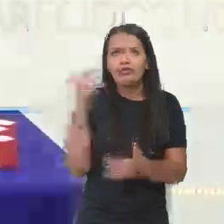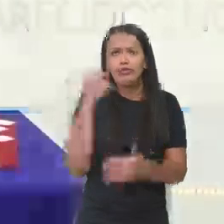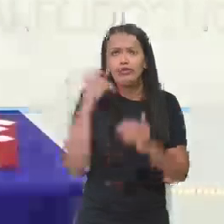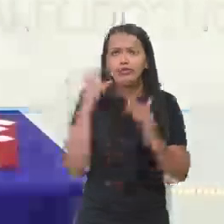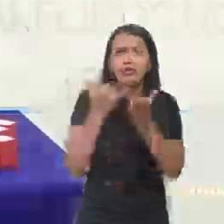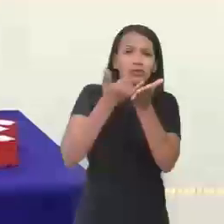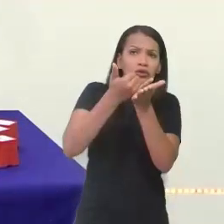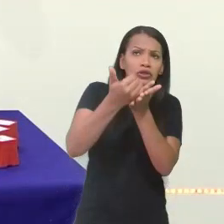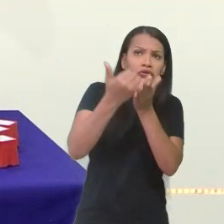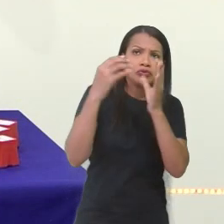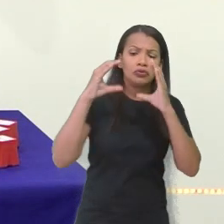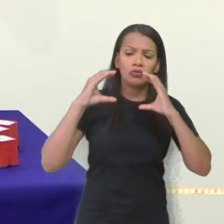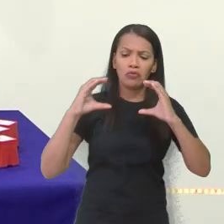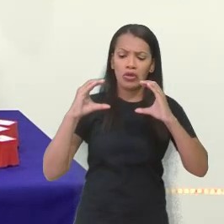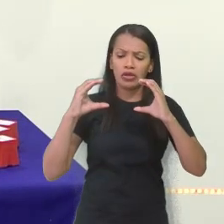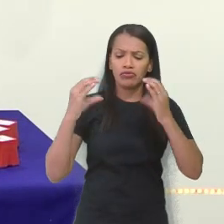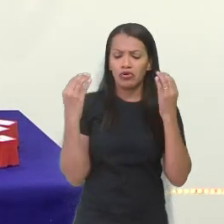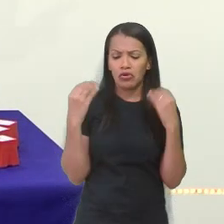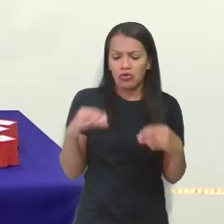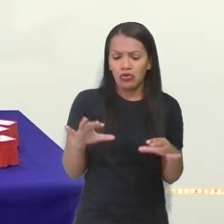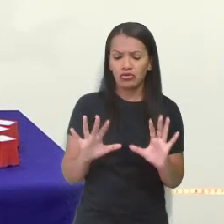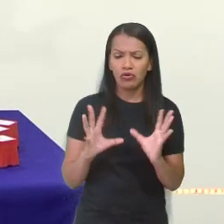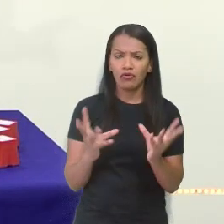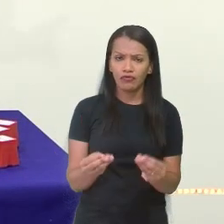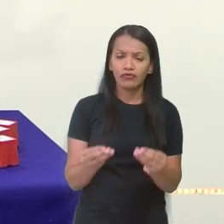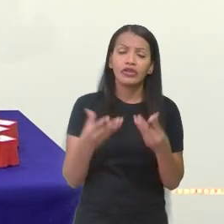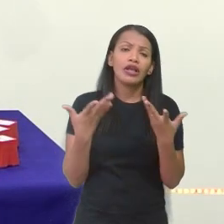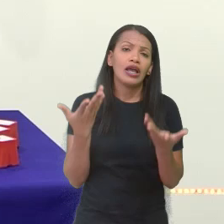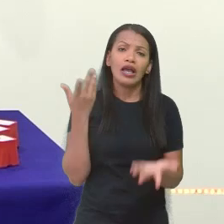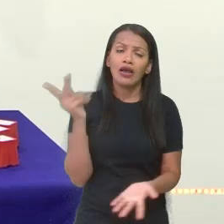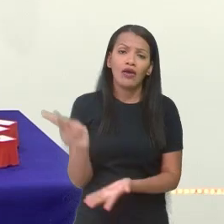dos versos, né? Acontece em alguns